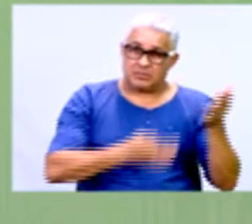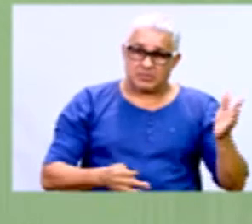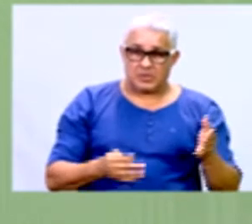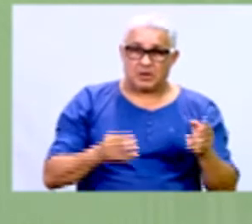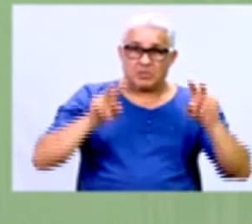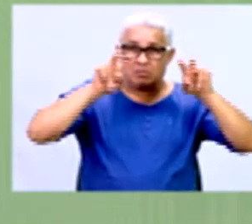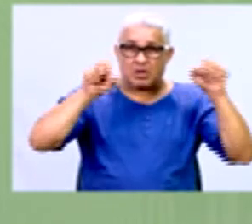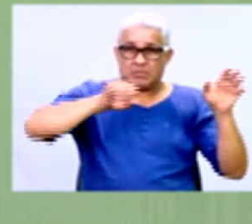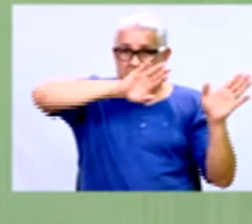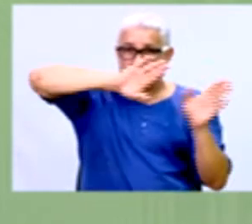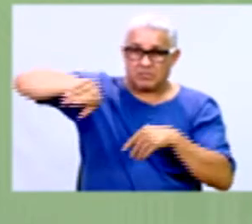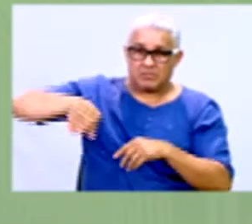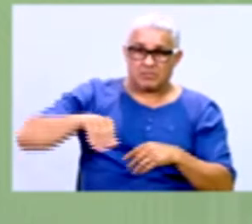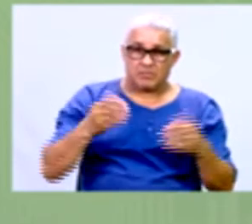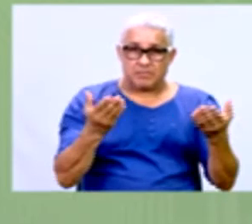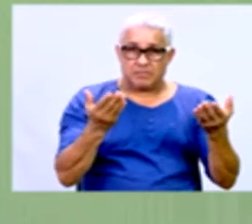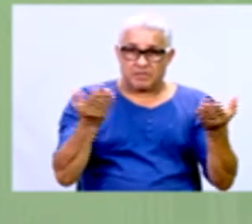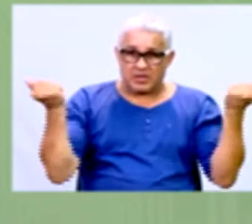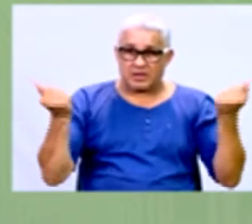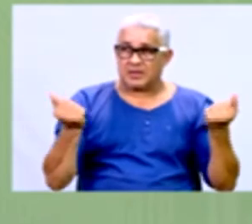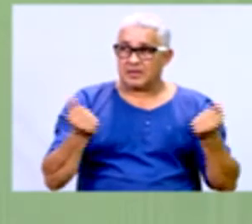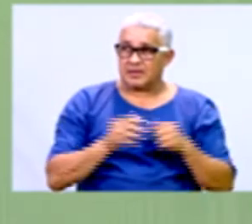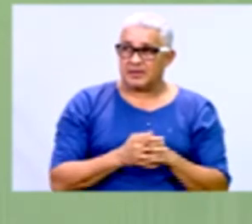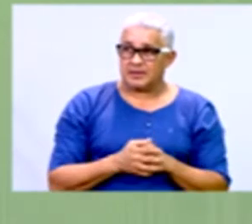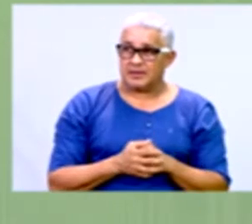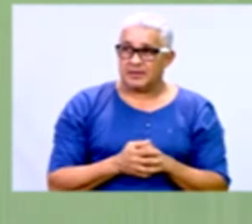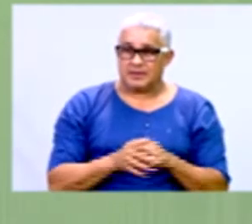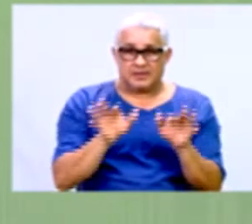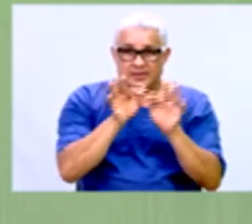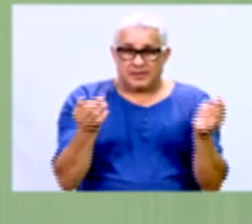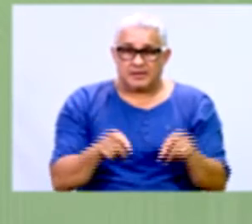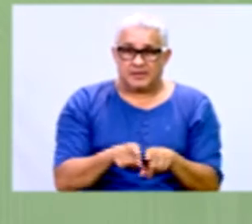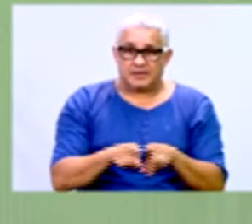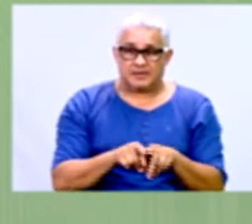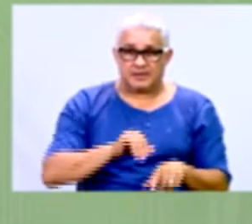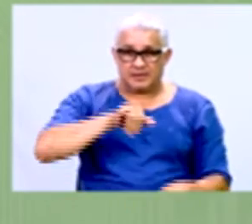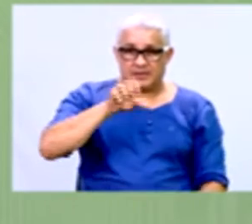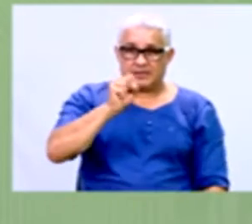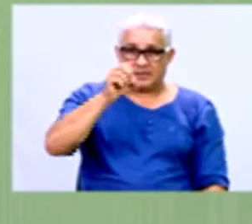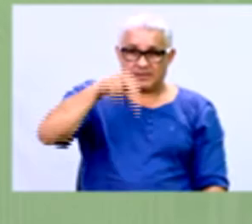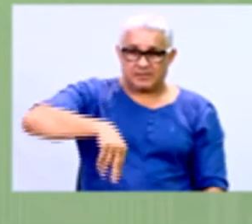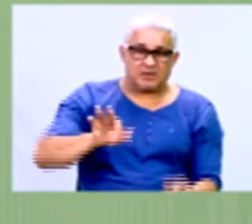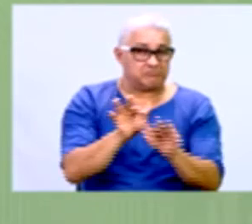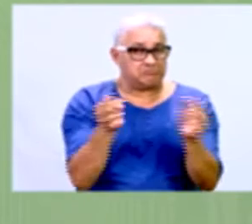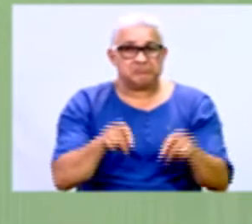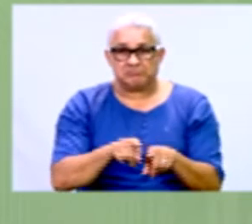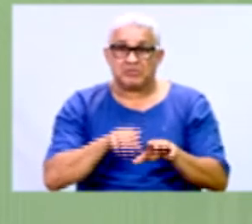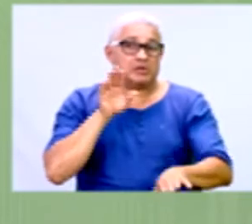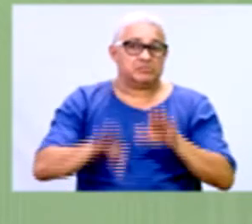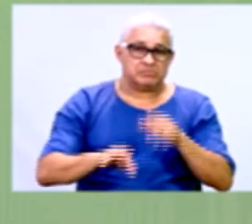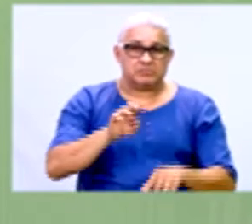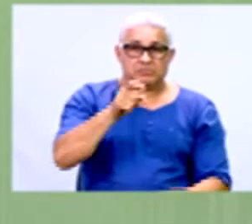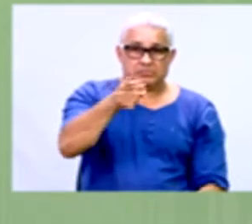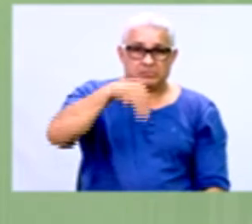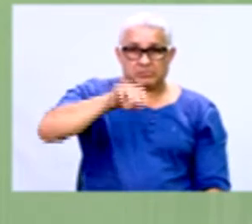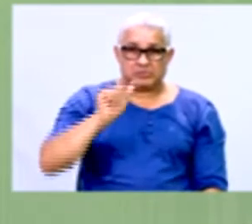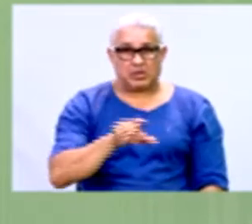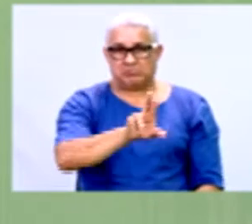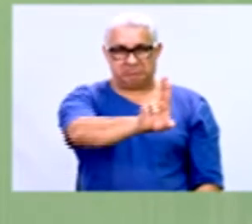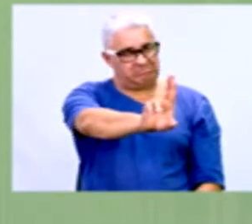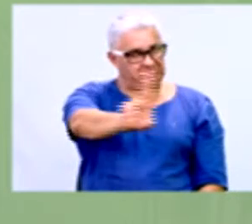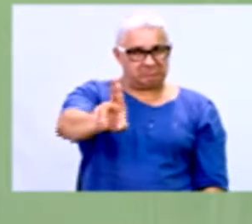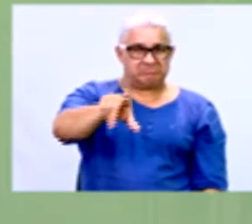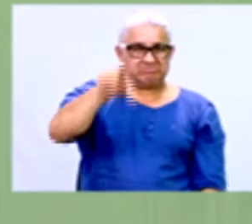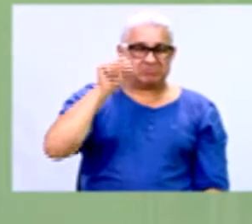da simplificação também, né? Isso daí, JSON, às vezes é mais simples, às vezes XML, e aí é com vocês para